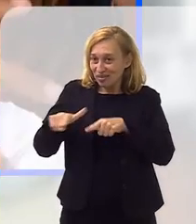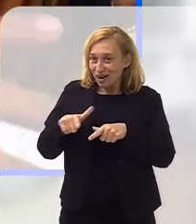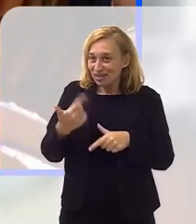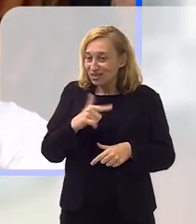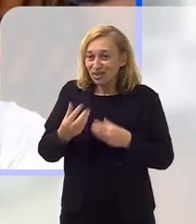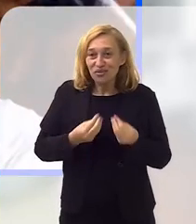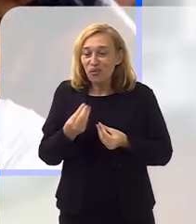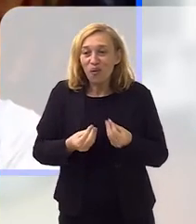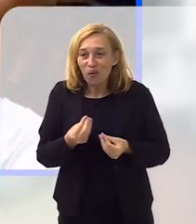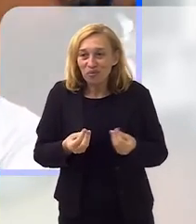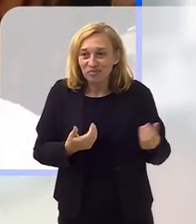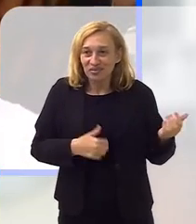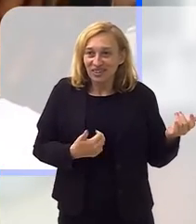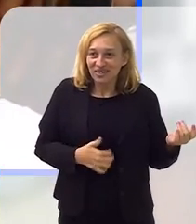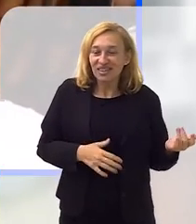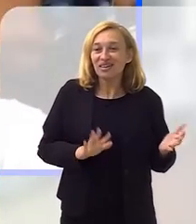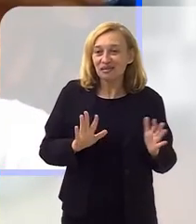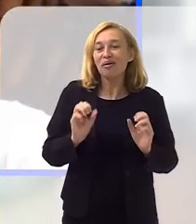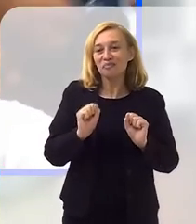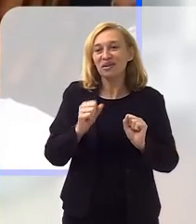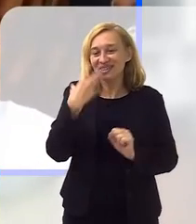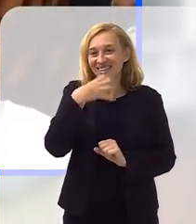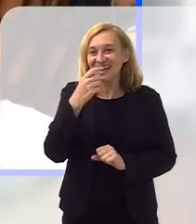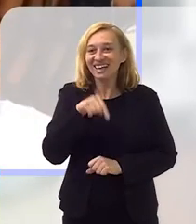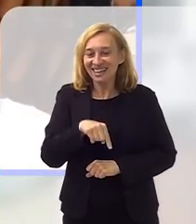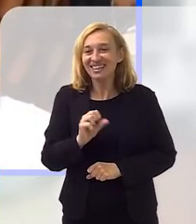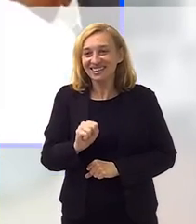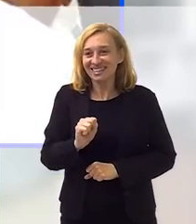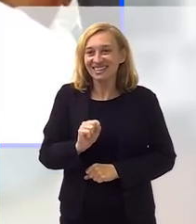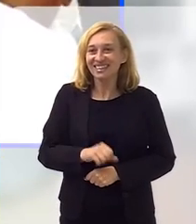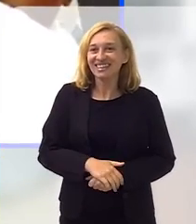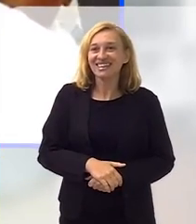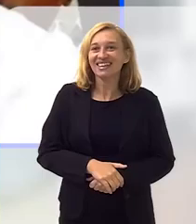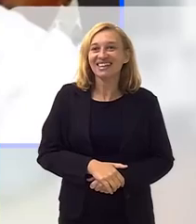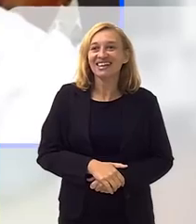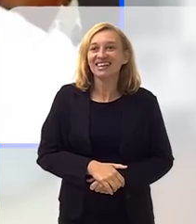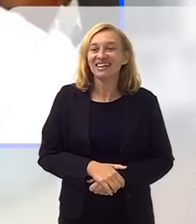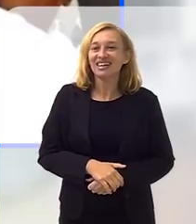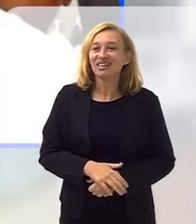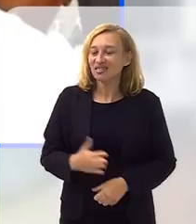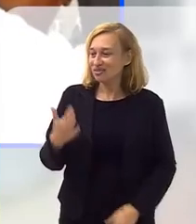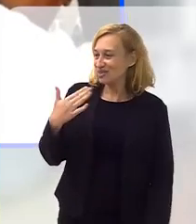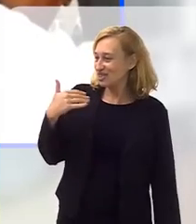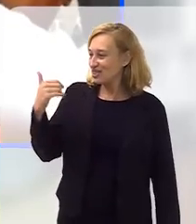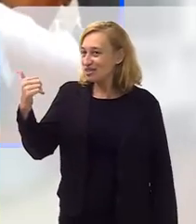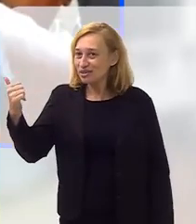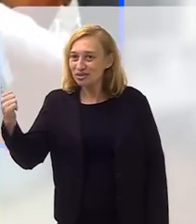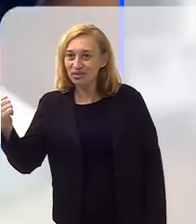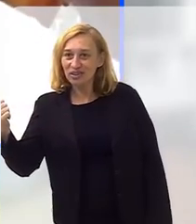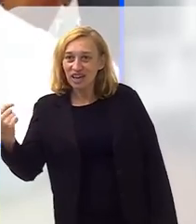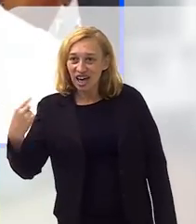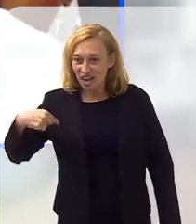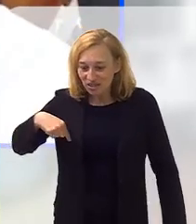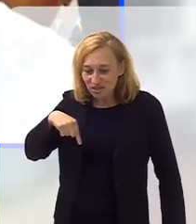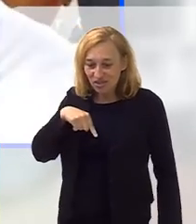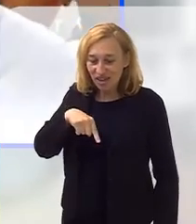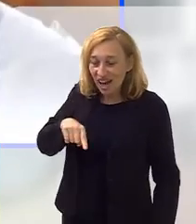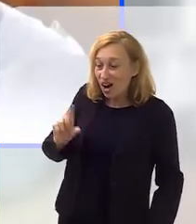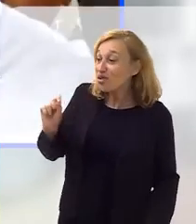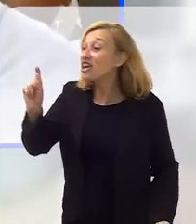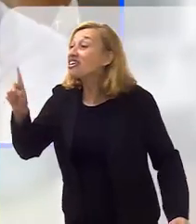não tive, como eu estou aqui no meu trabalho, não tive como trazer o cavaquinho. Mas eu posso cantar aqui, foram me